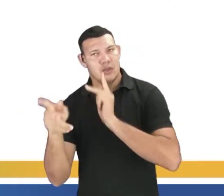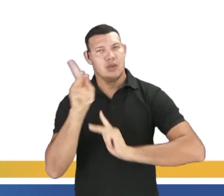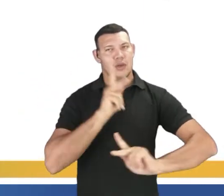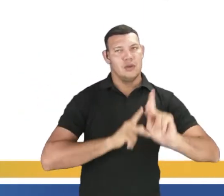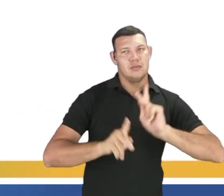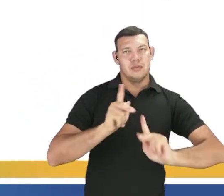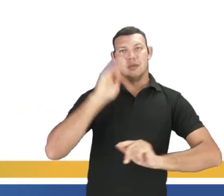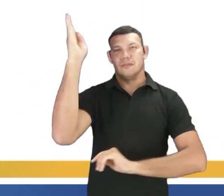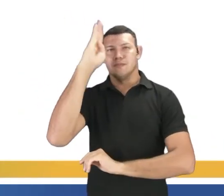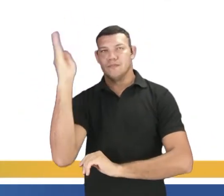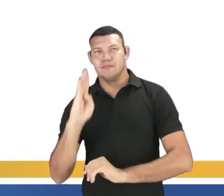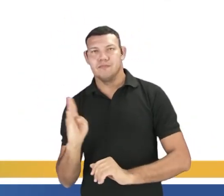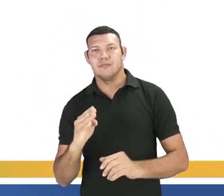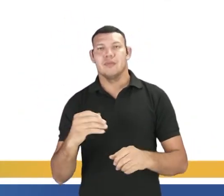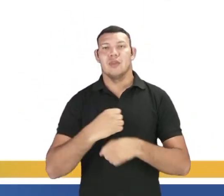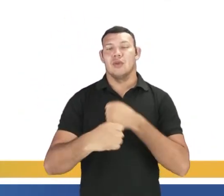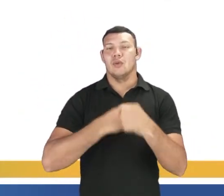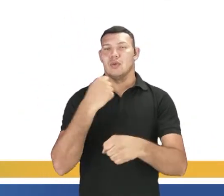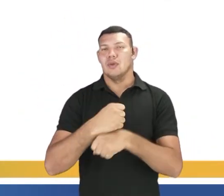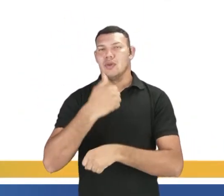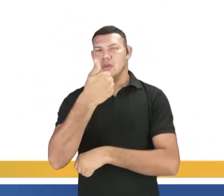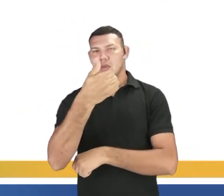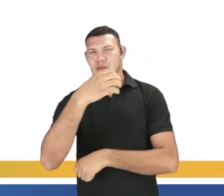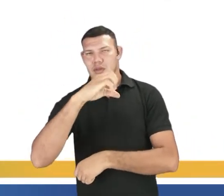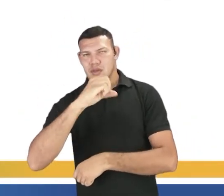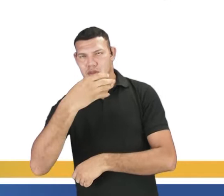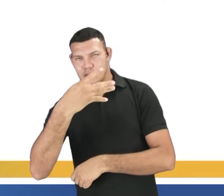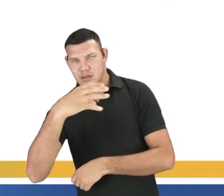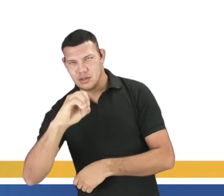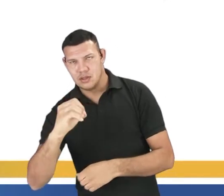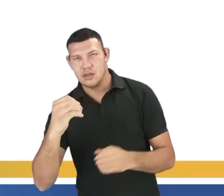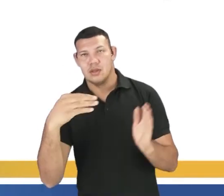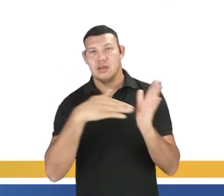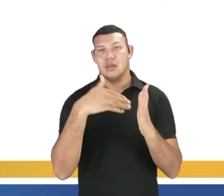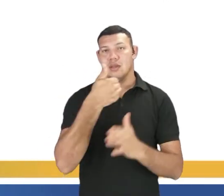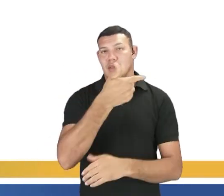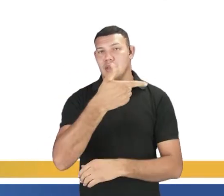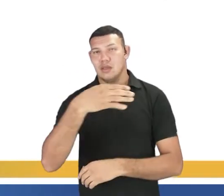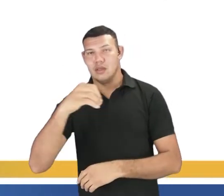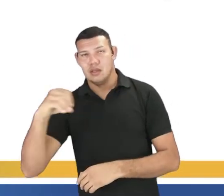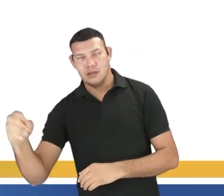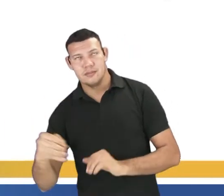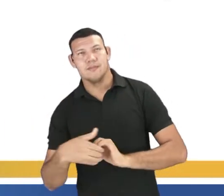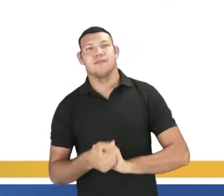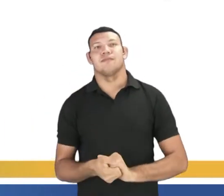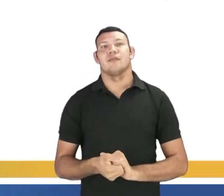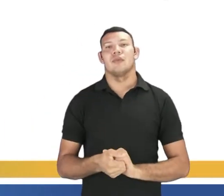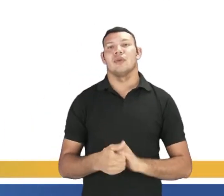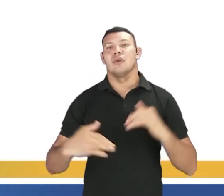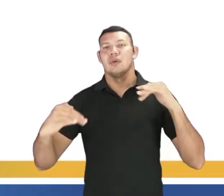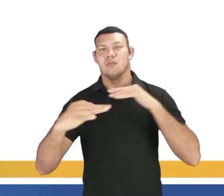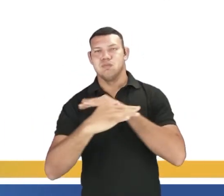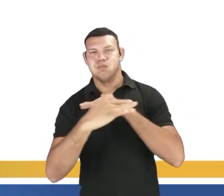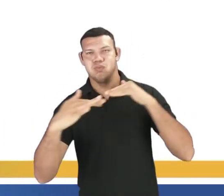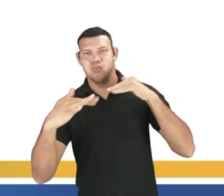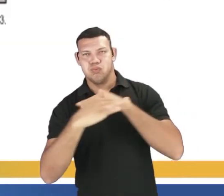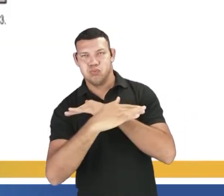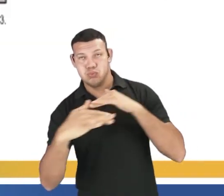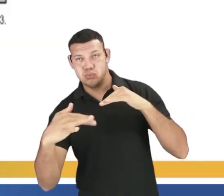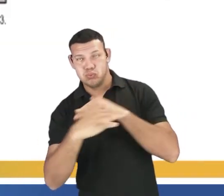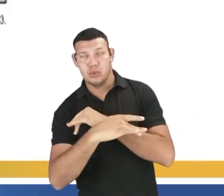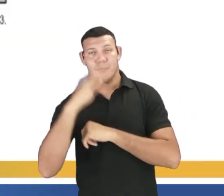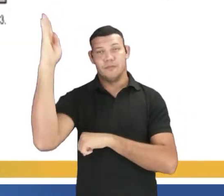1940 até a década de 2000. Aqui nós temos outro gráfico muito importante que fala da urbanização brasileira. Veja que a